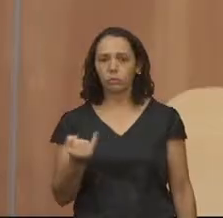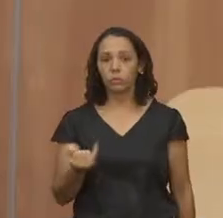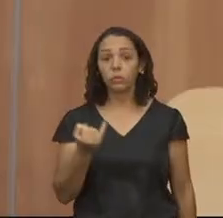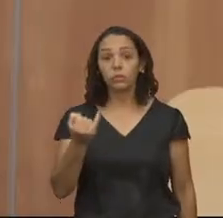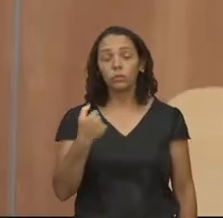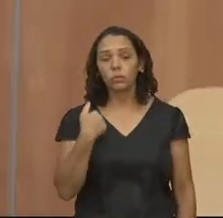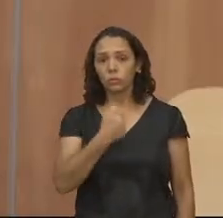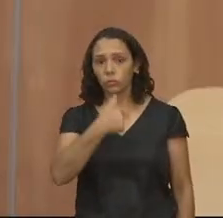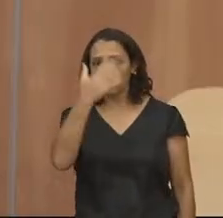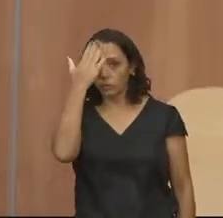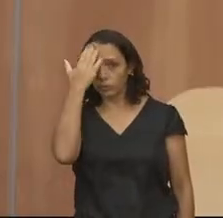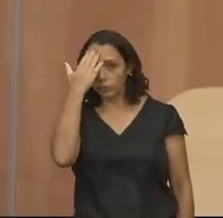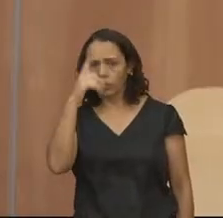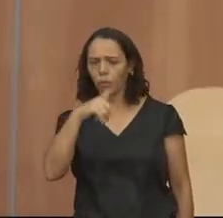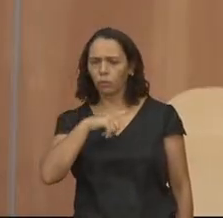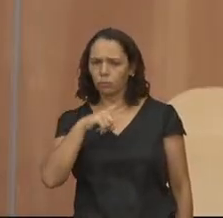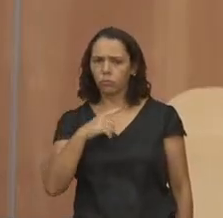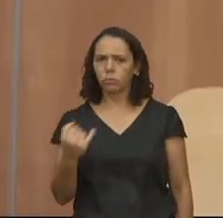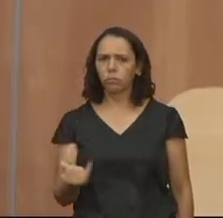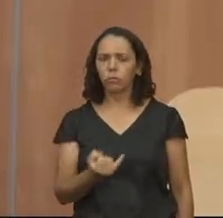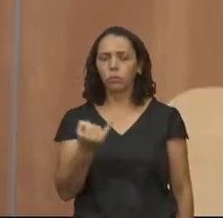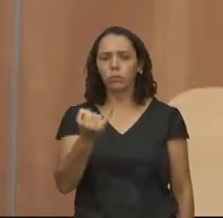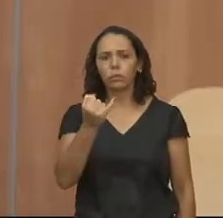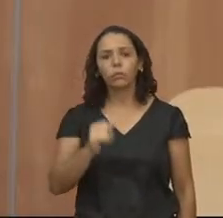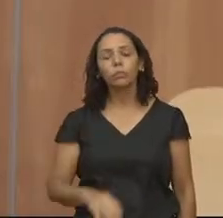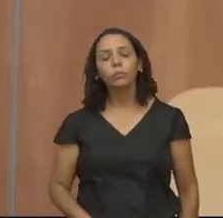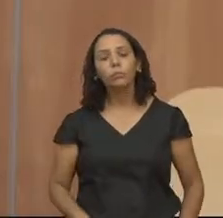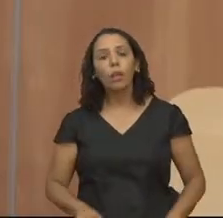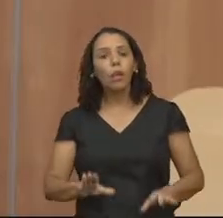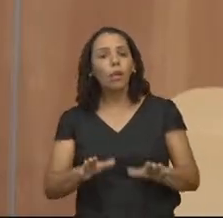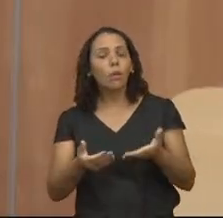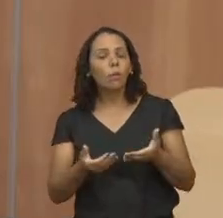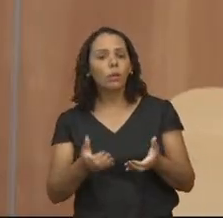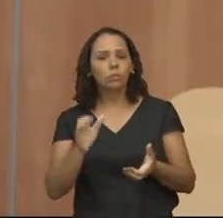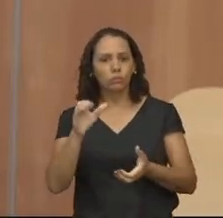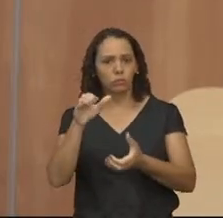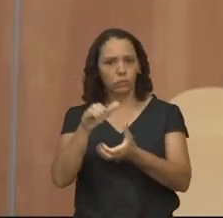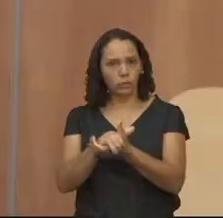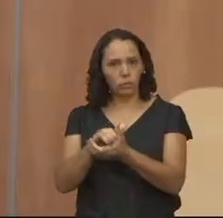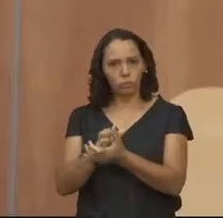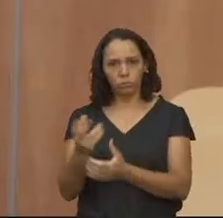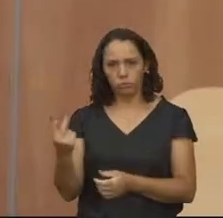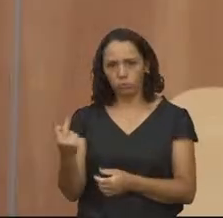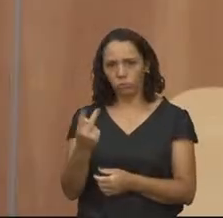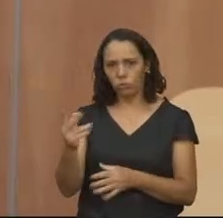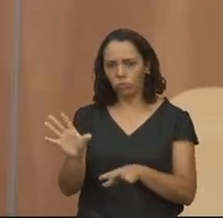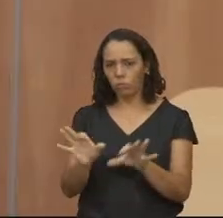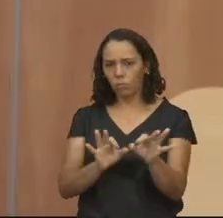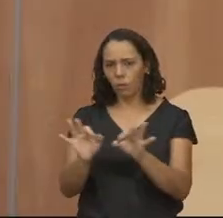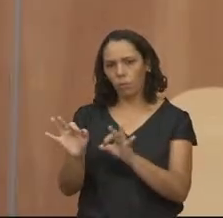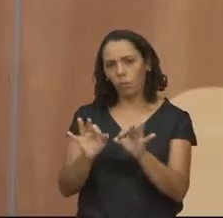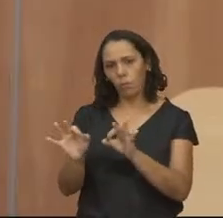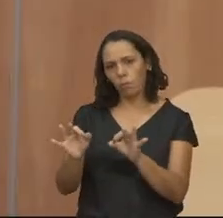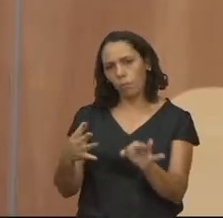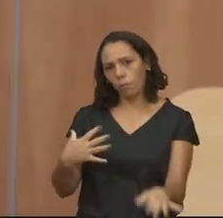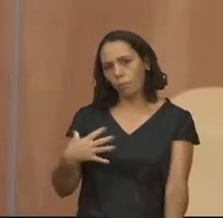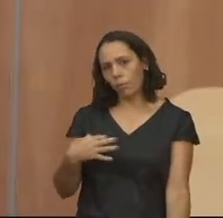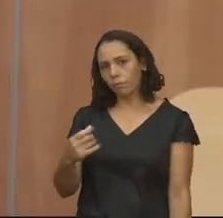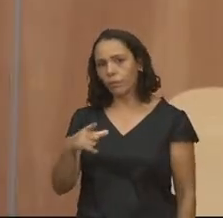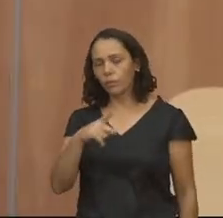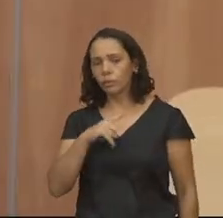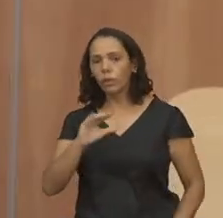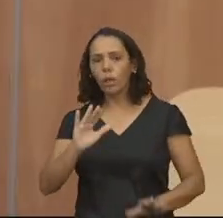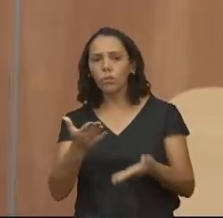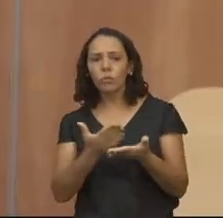gente sabe da importância que é, né? Quando o casal ele se planeja em ter um filho, né? Desde ali já começa o amor, o